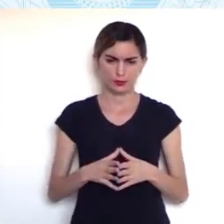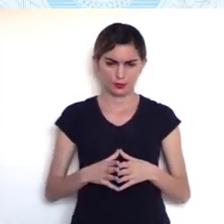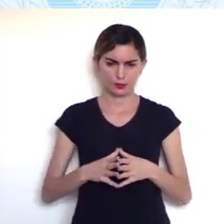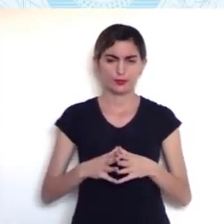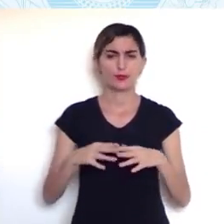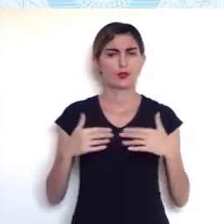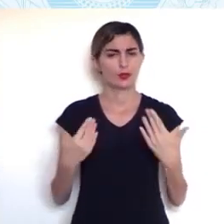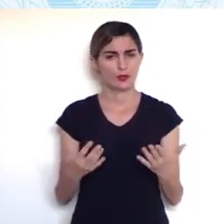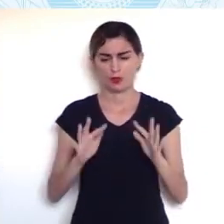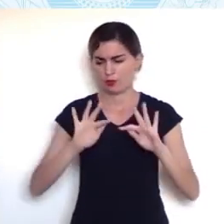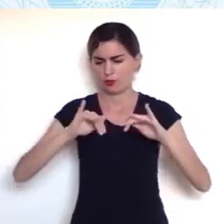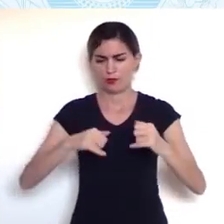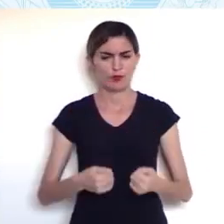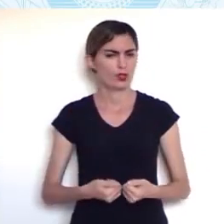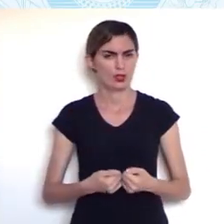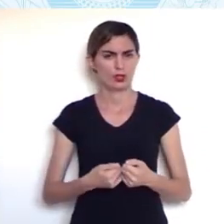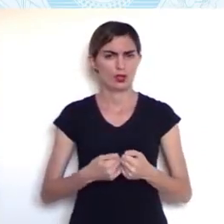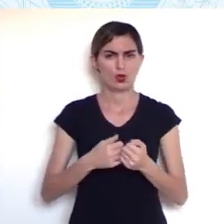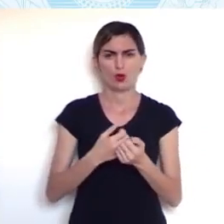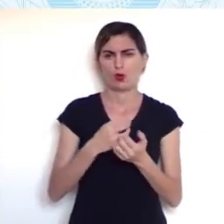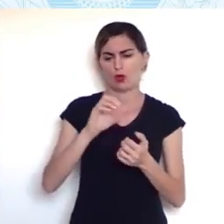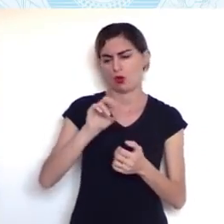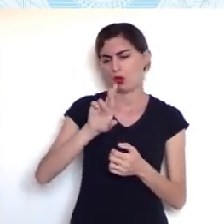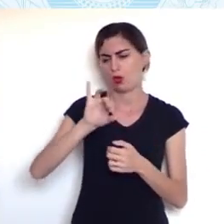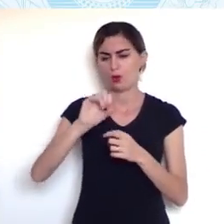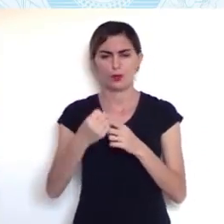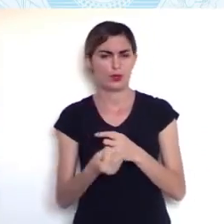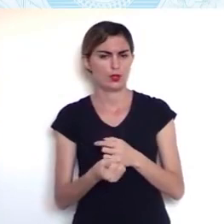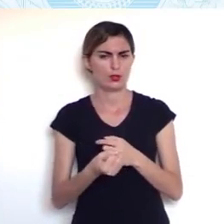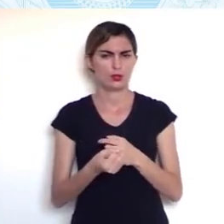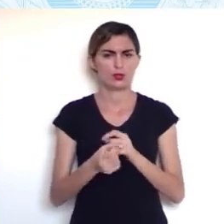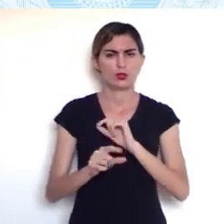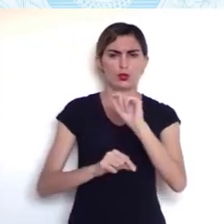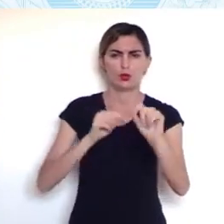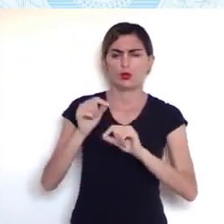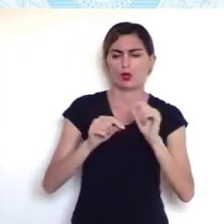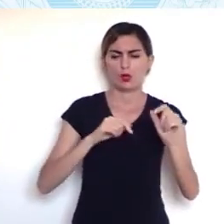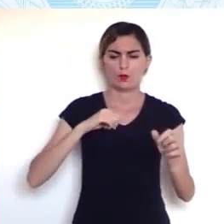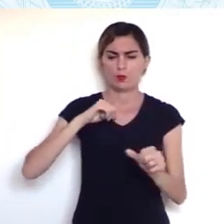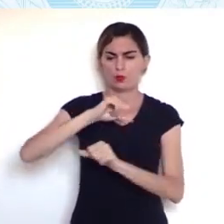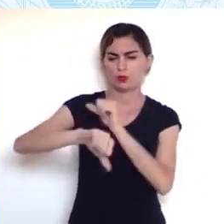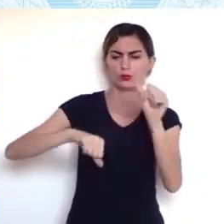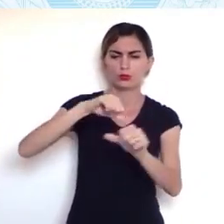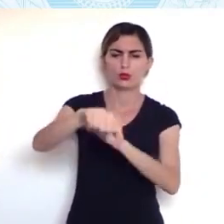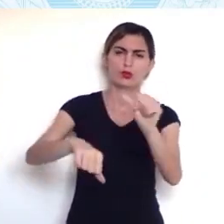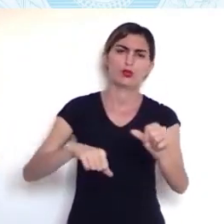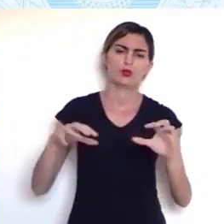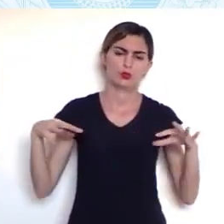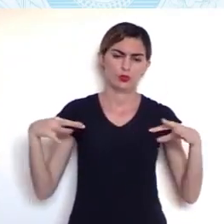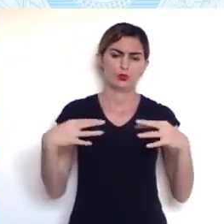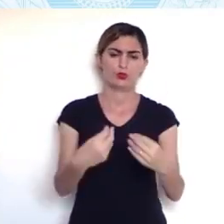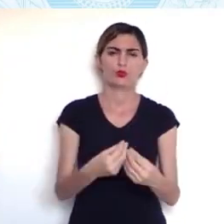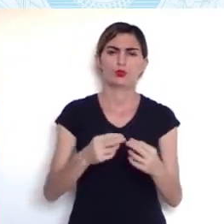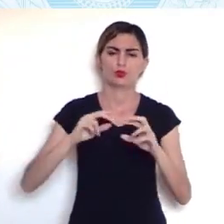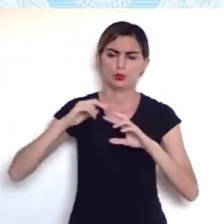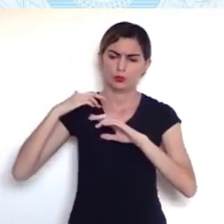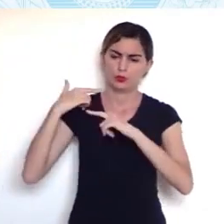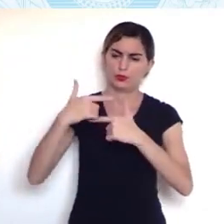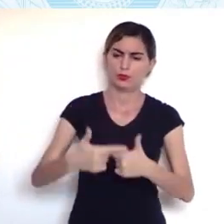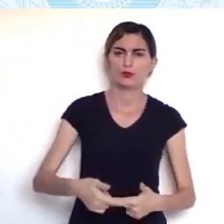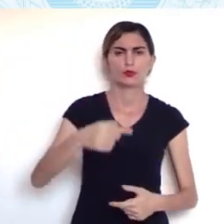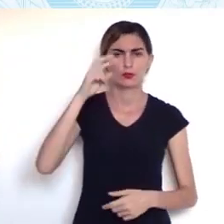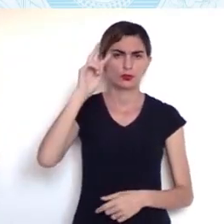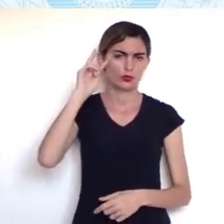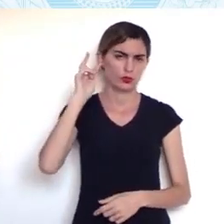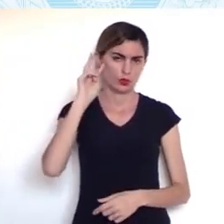fim das grandes obras que revolucionaram todo o contexto histórico.